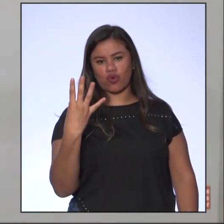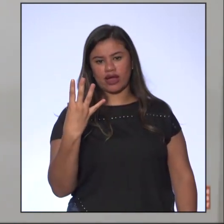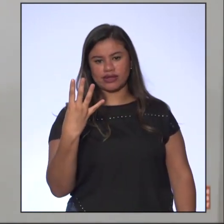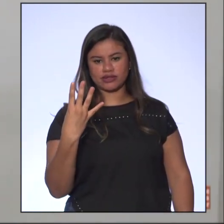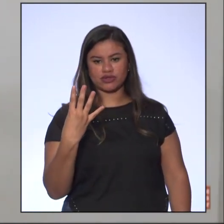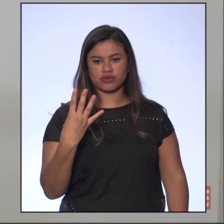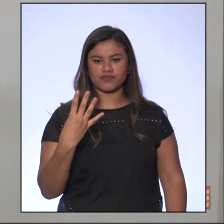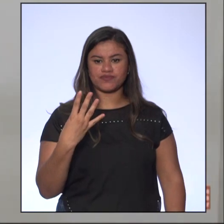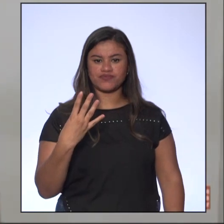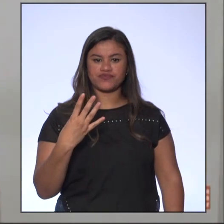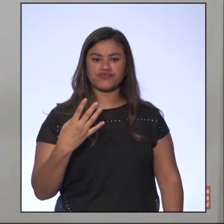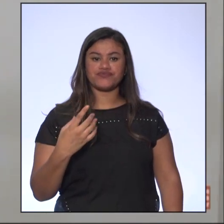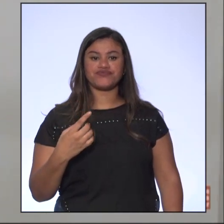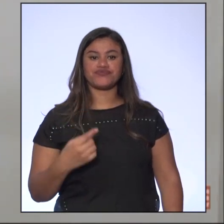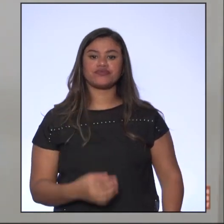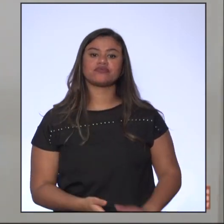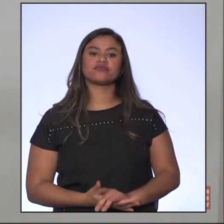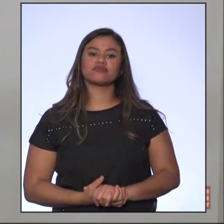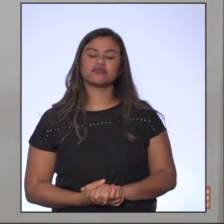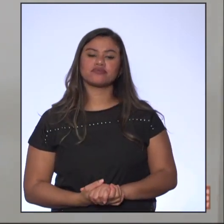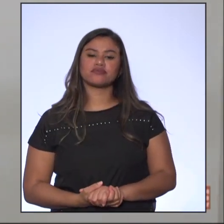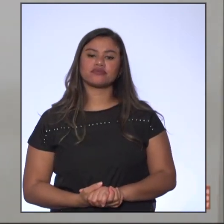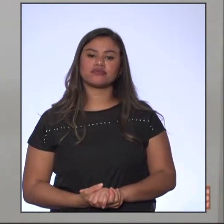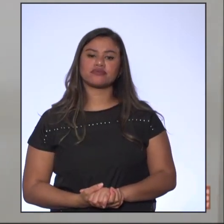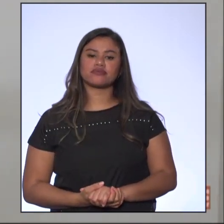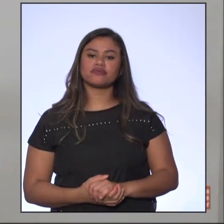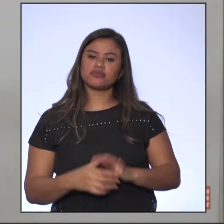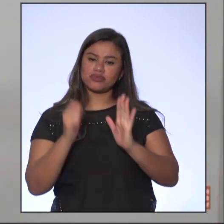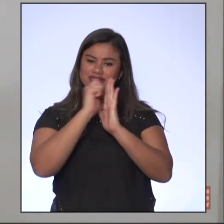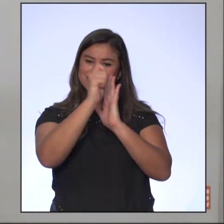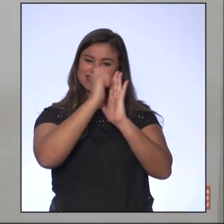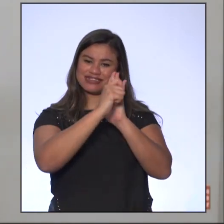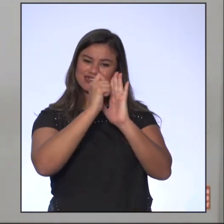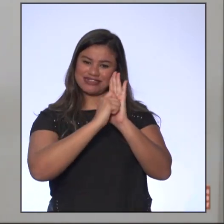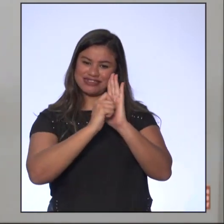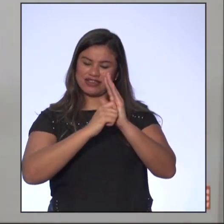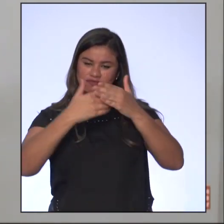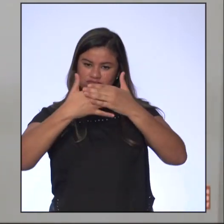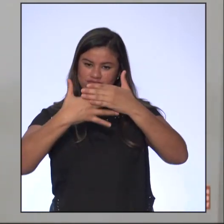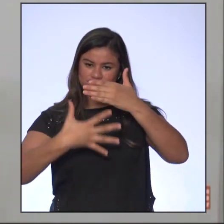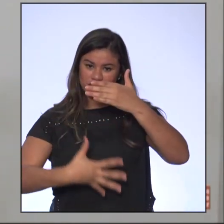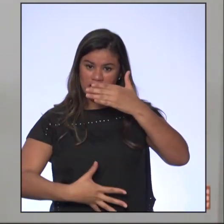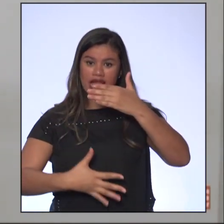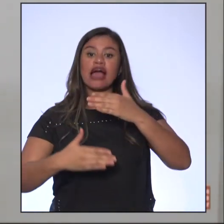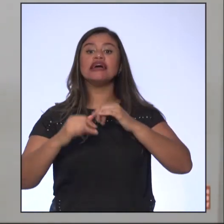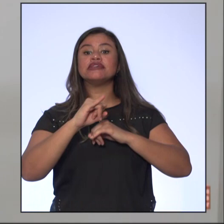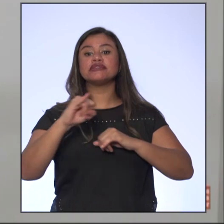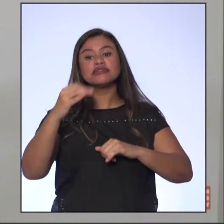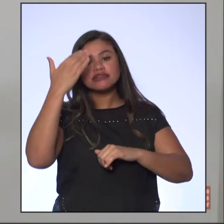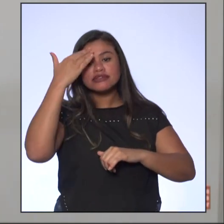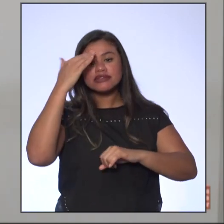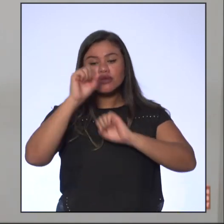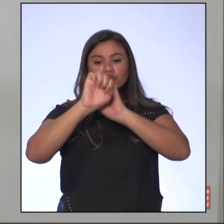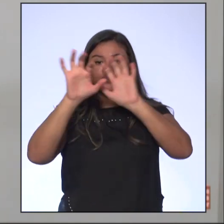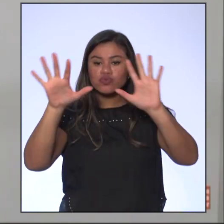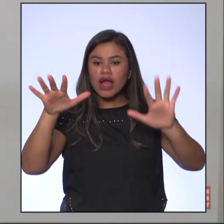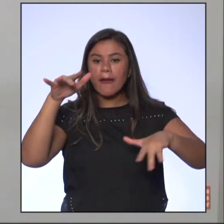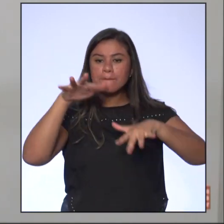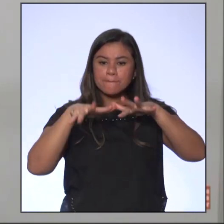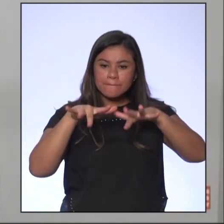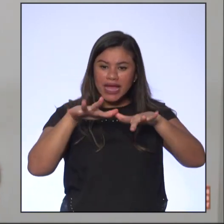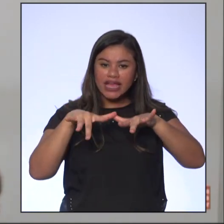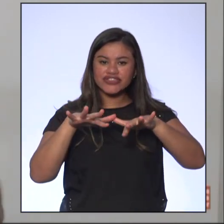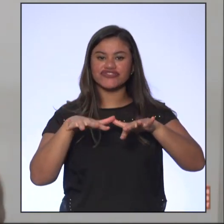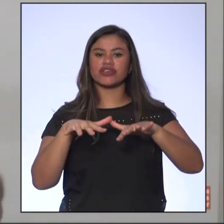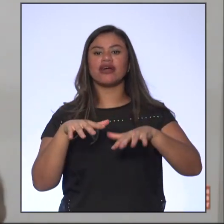o conceito para você recordar, tá bom? Escreva aí nos comentários se você já entendeu o que é a média. Quem é a média? É a